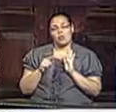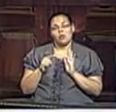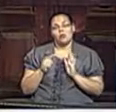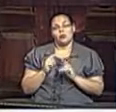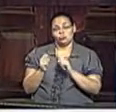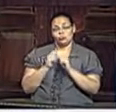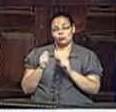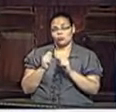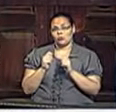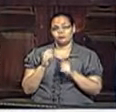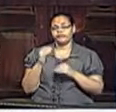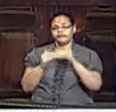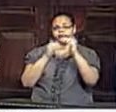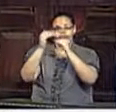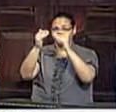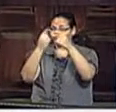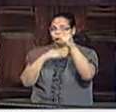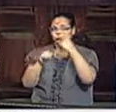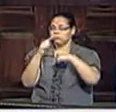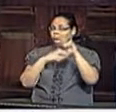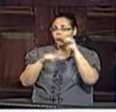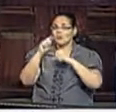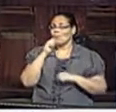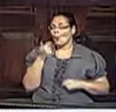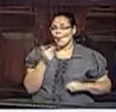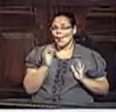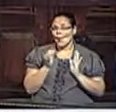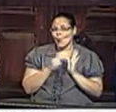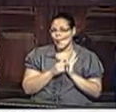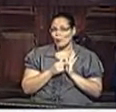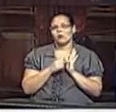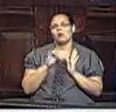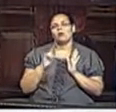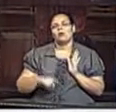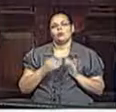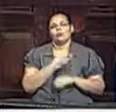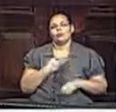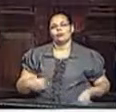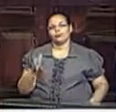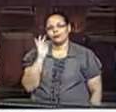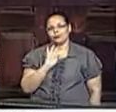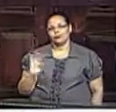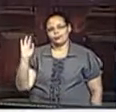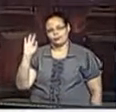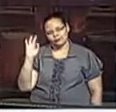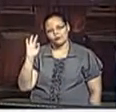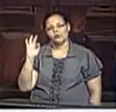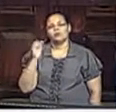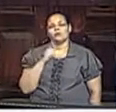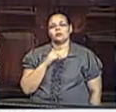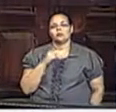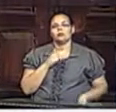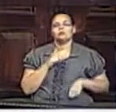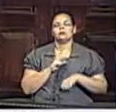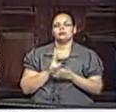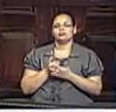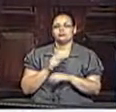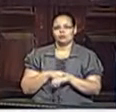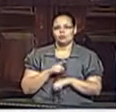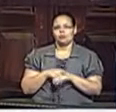O próprio governo federal já compreendeu e vem atuando dessa maneira, ao mesmo tempo que nós temos uma política